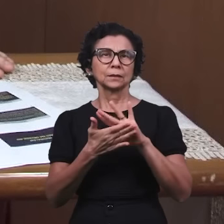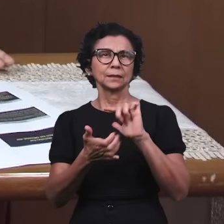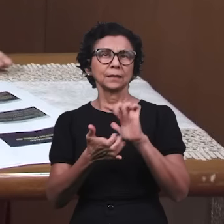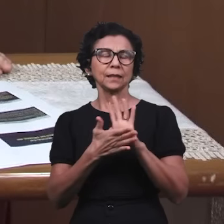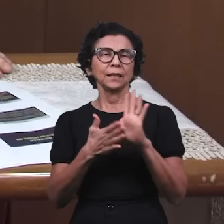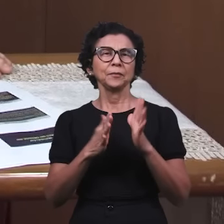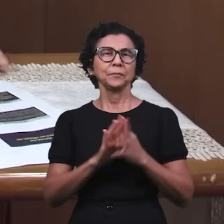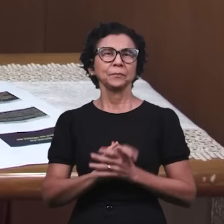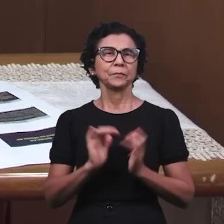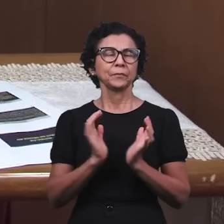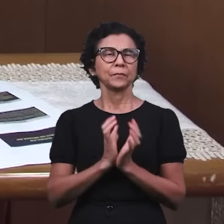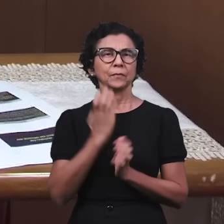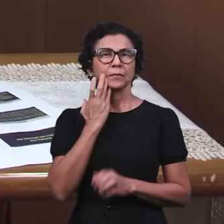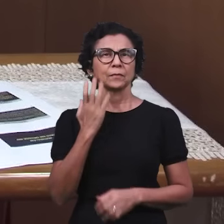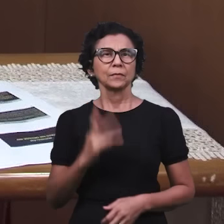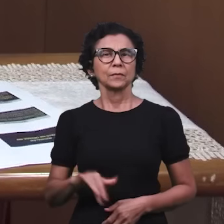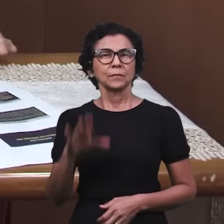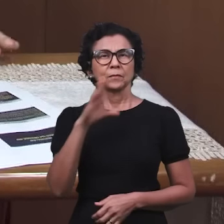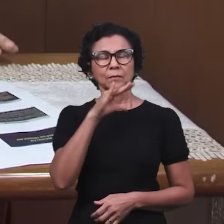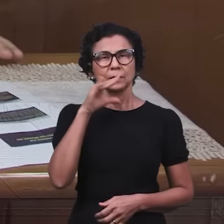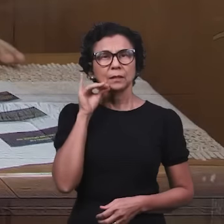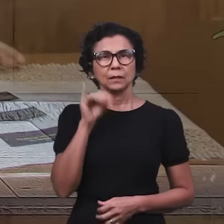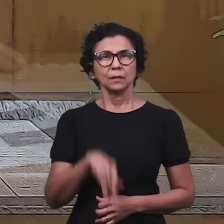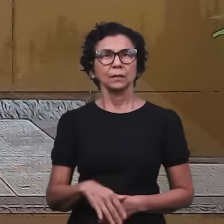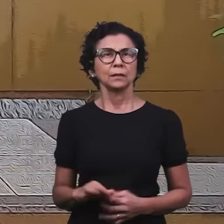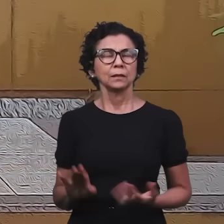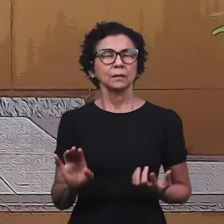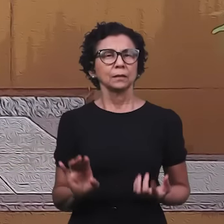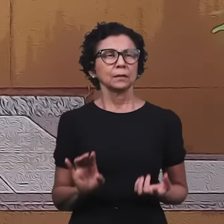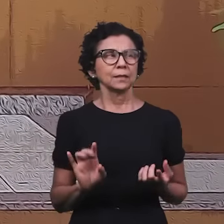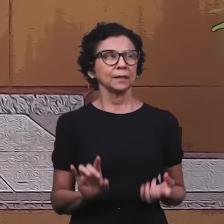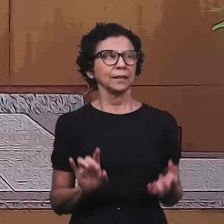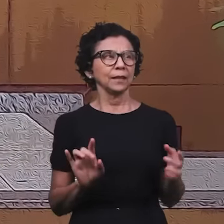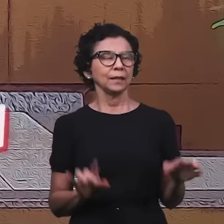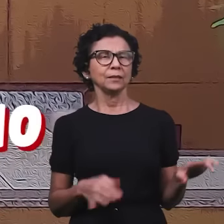juntamente com as crianças, louvor do seu inário.